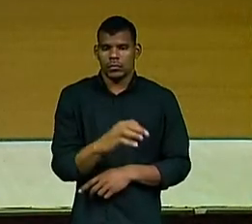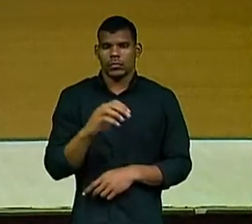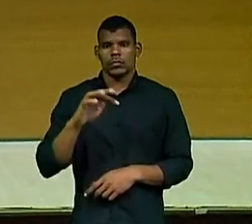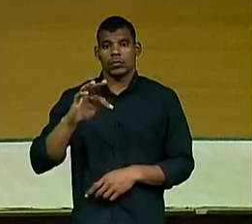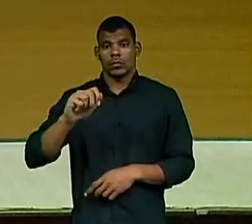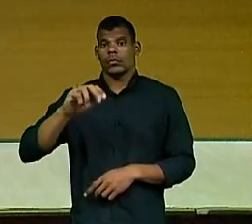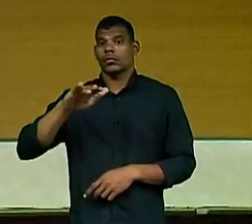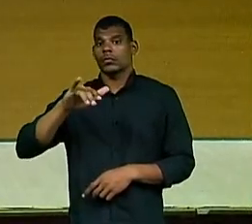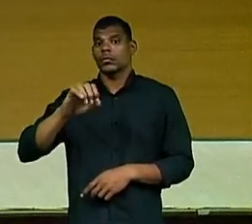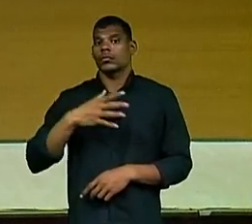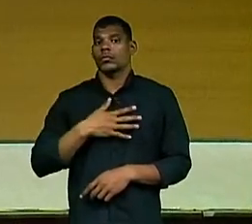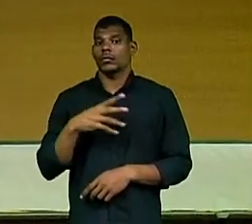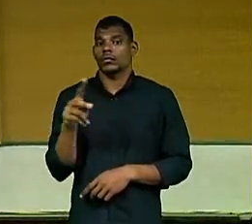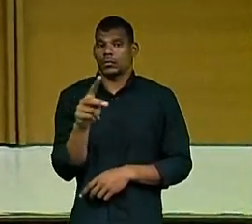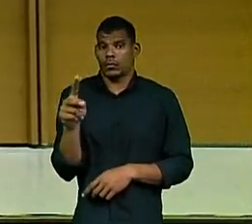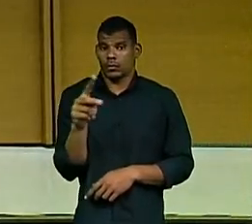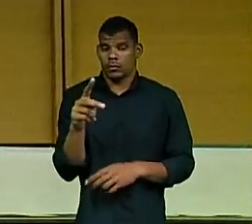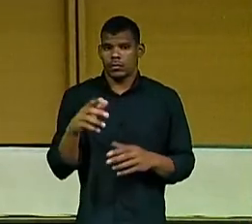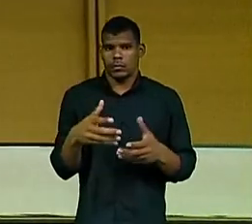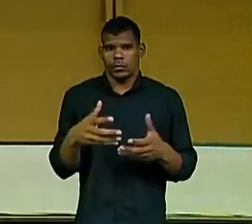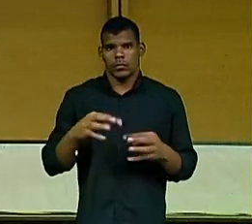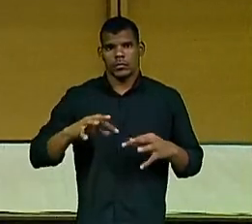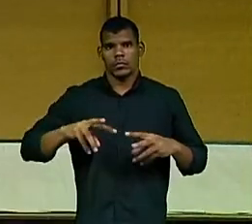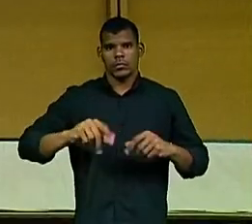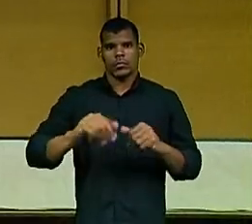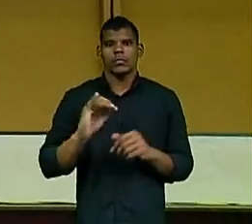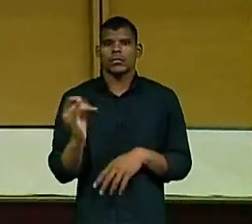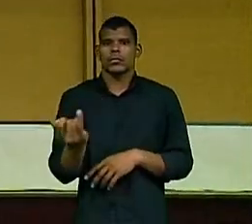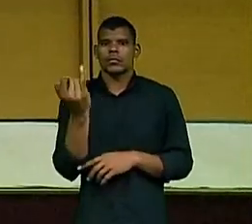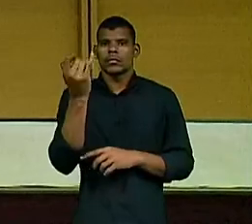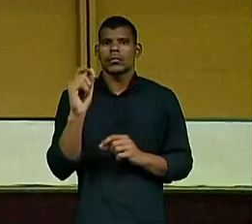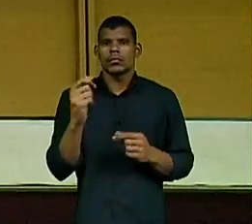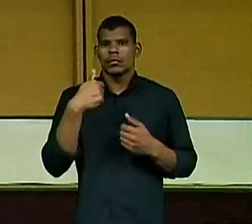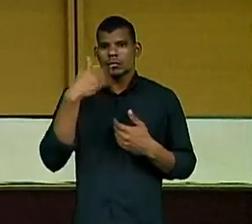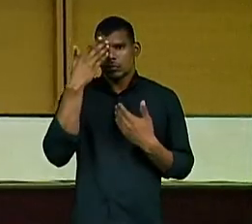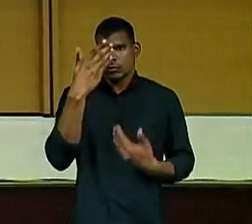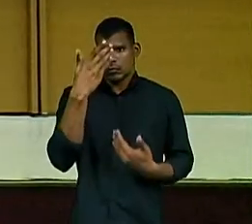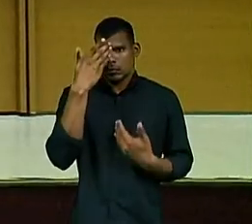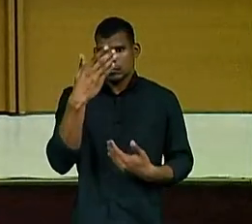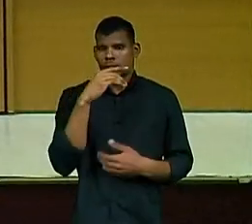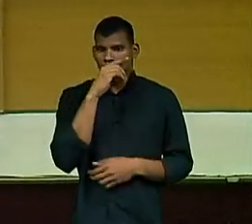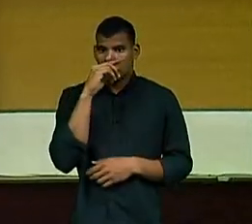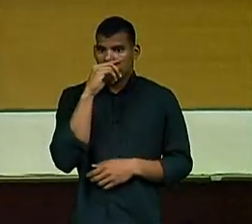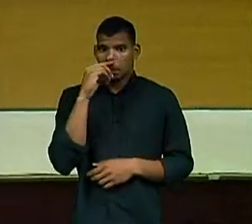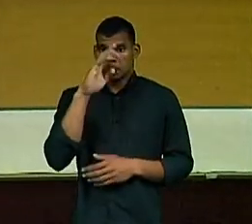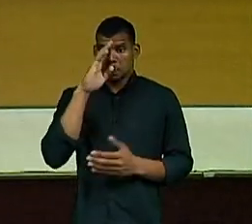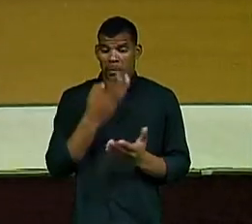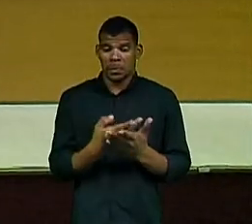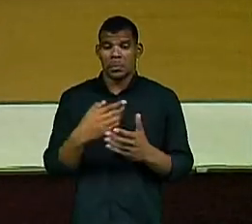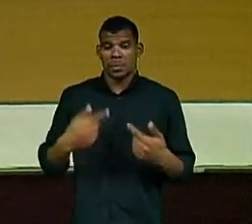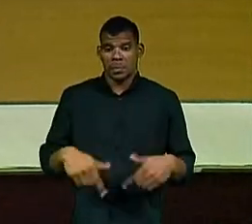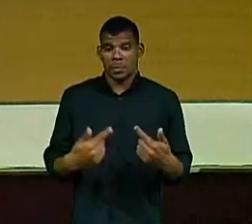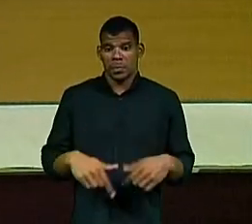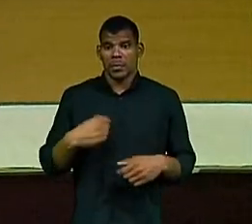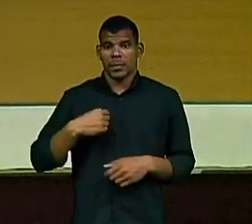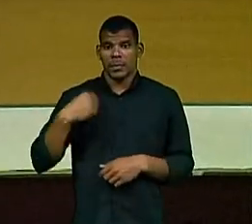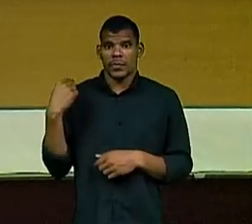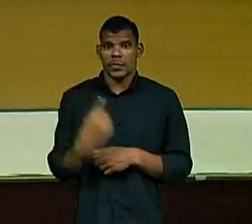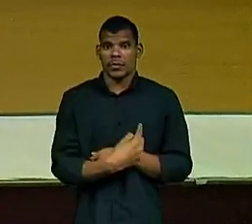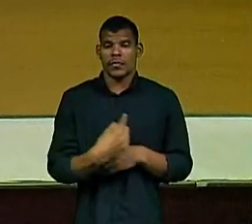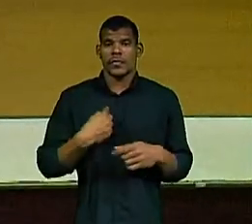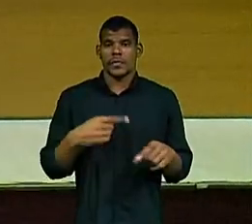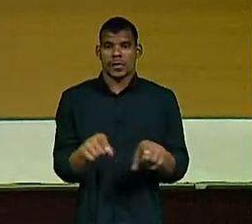todo mundo então é importante a gente sempre agradecer a esse pessoal confia no nosso trabalho e